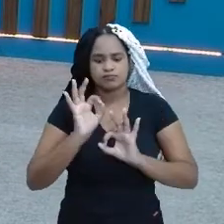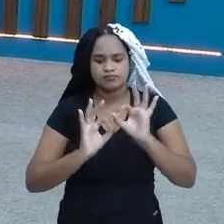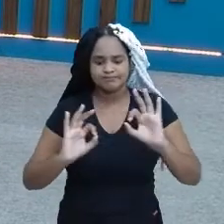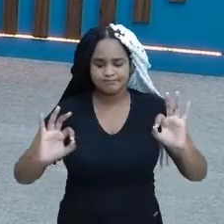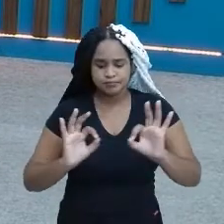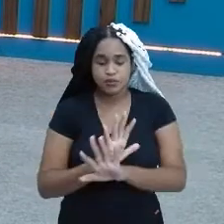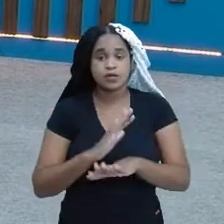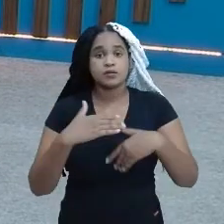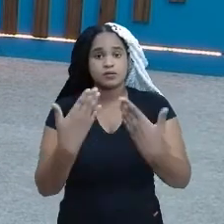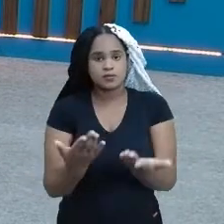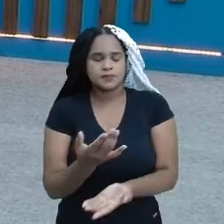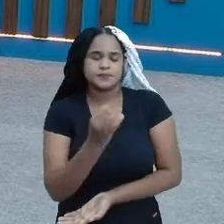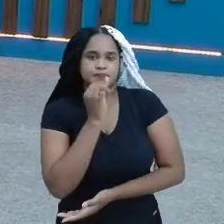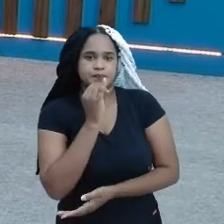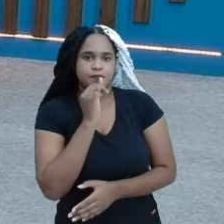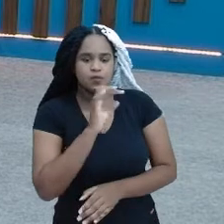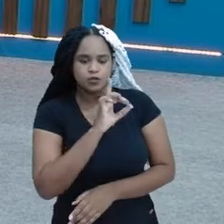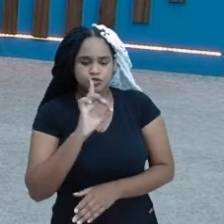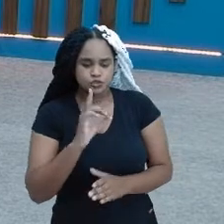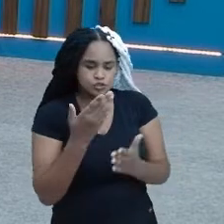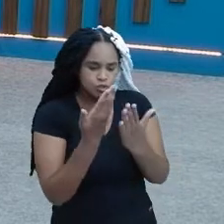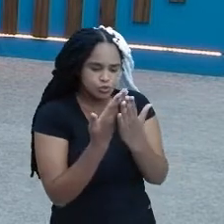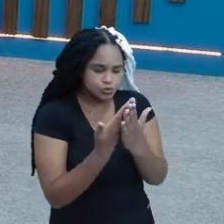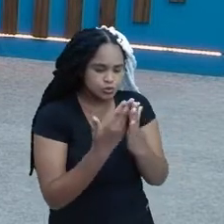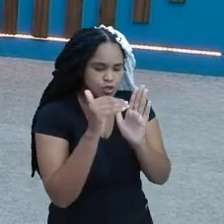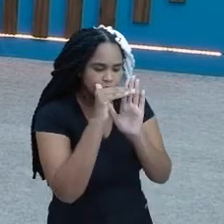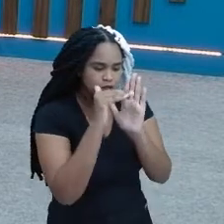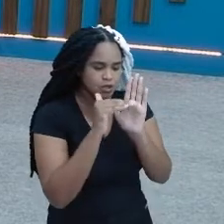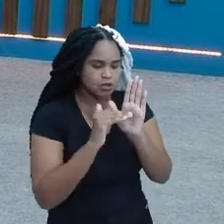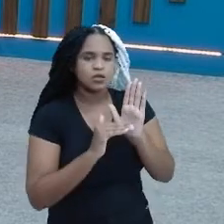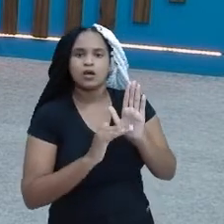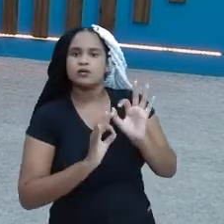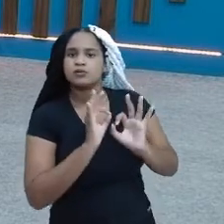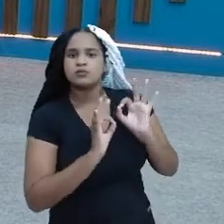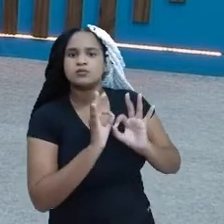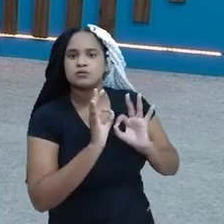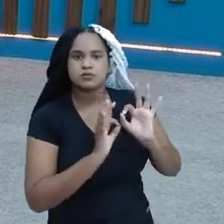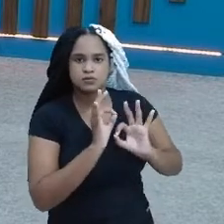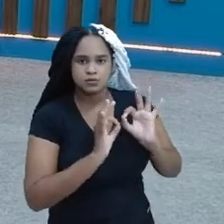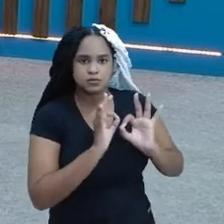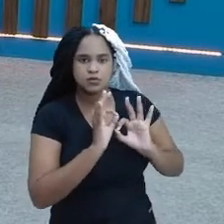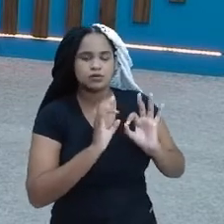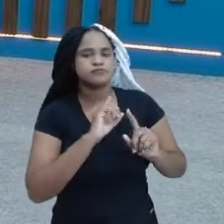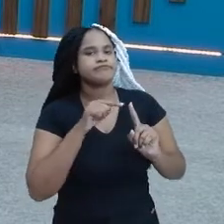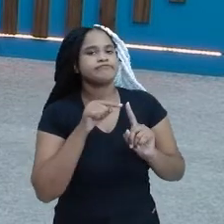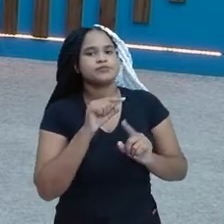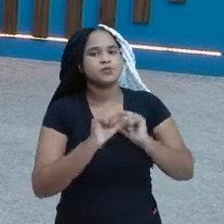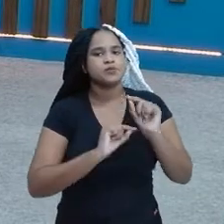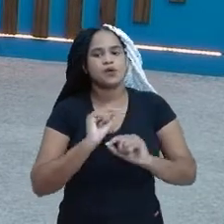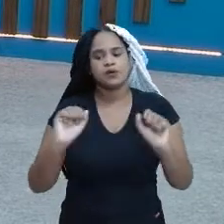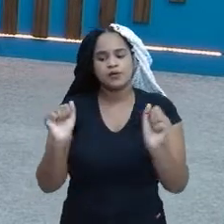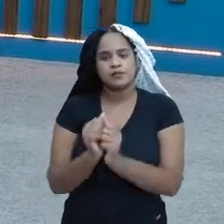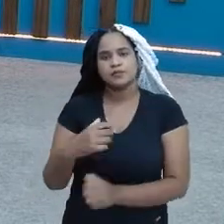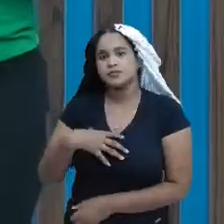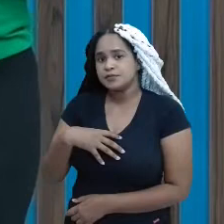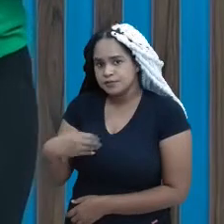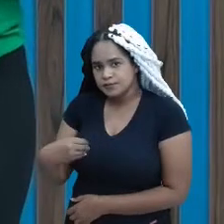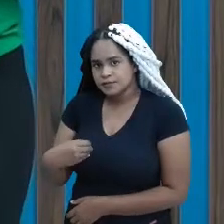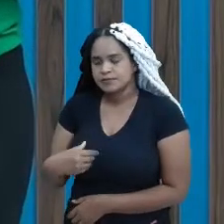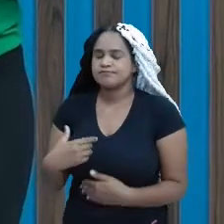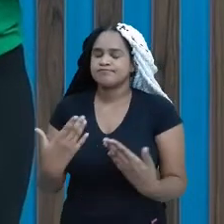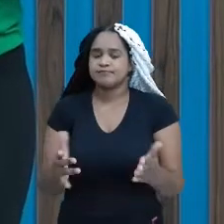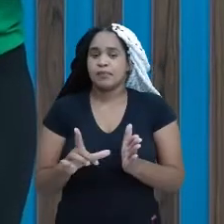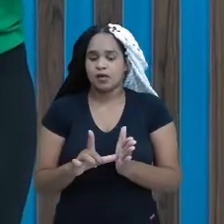estudo, naquele dia que você separou e organizou para ser vivenciado com o seu filho, antes